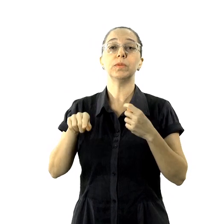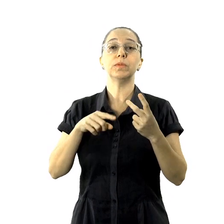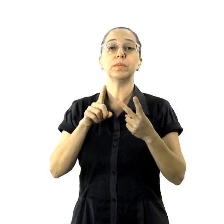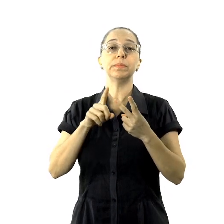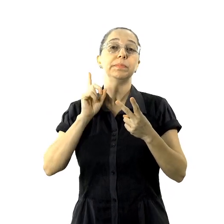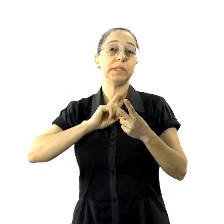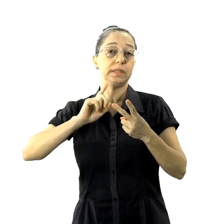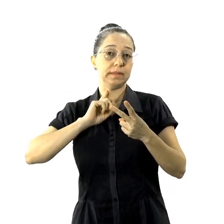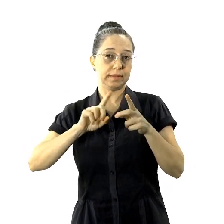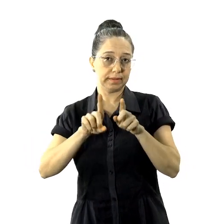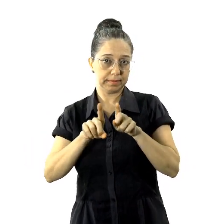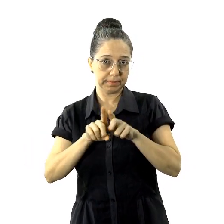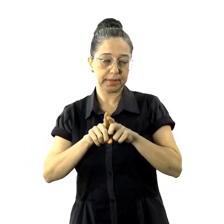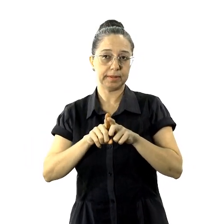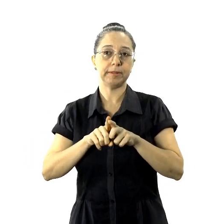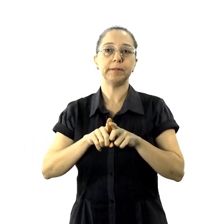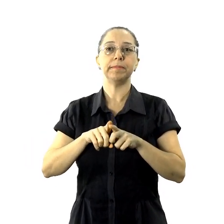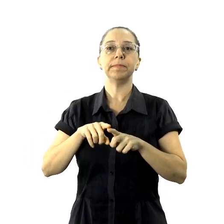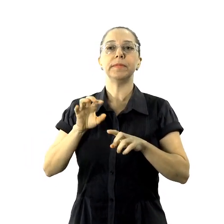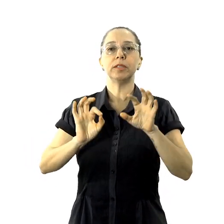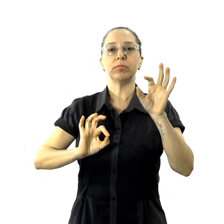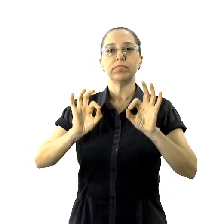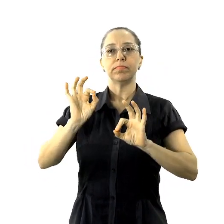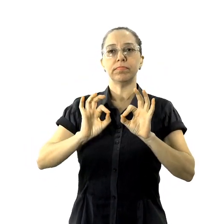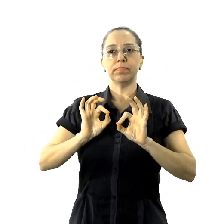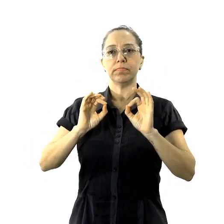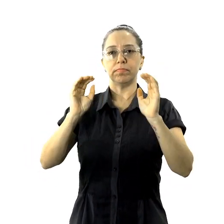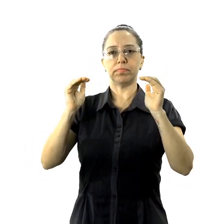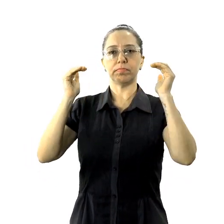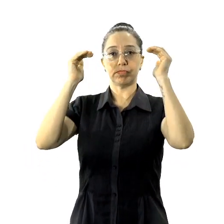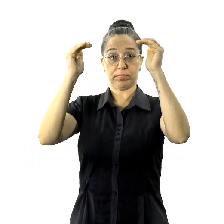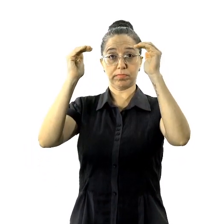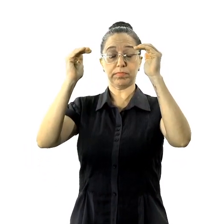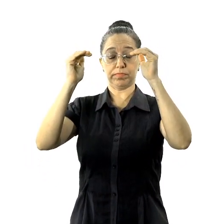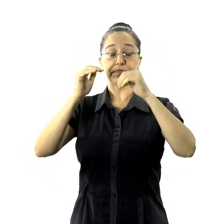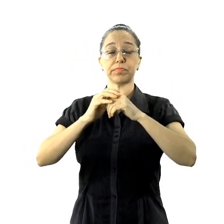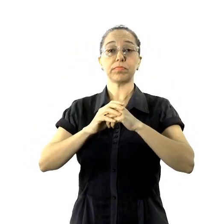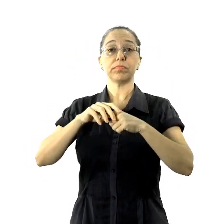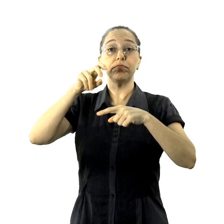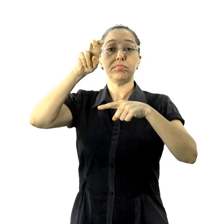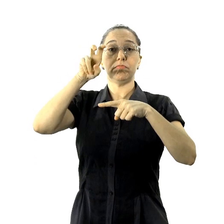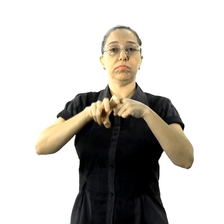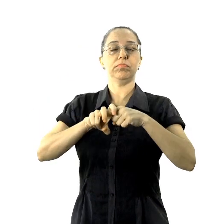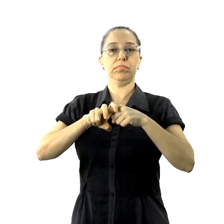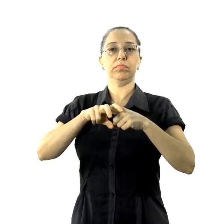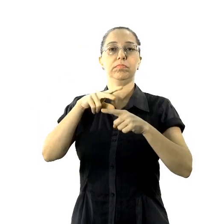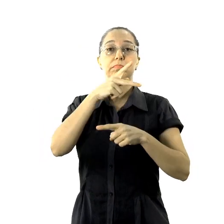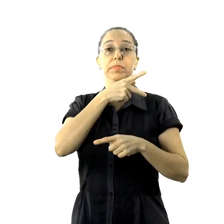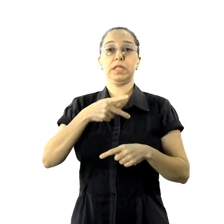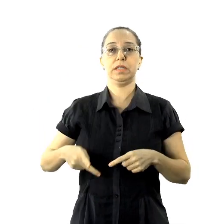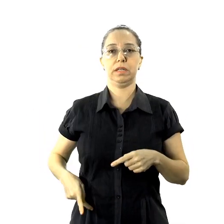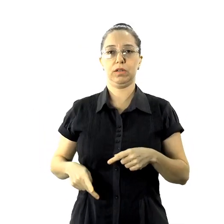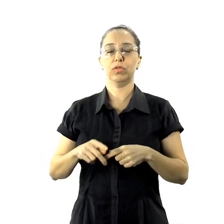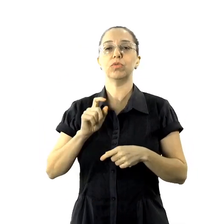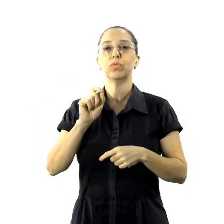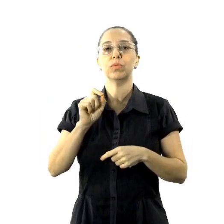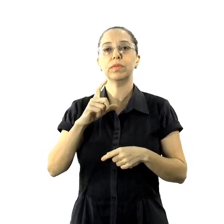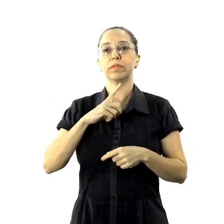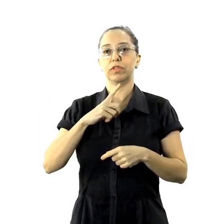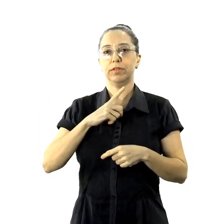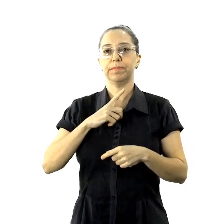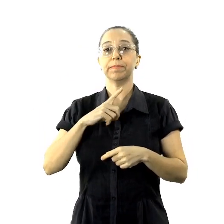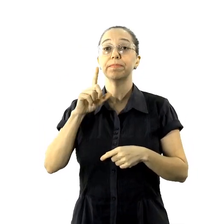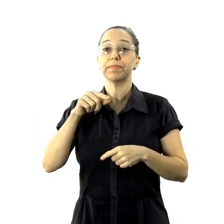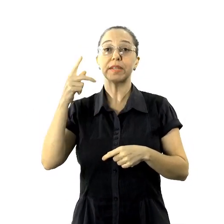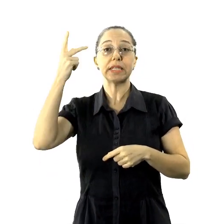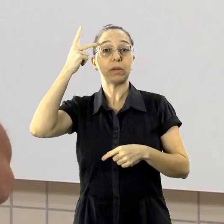Gerais, eles estavam no alto do trono, lá naquela cadeira presidencial. E era exatamente isso que acontecia. São Paulo,